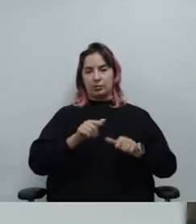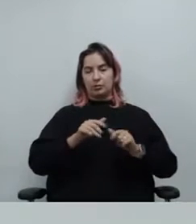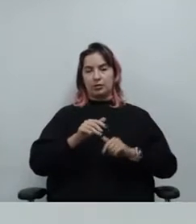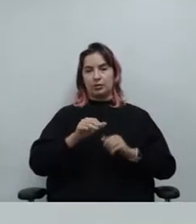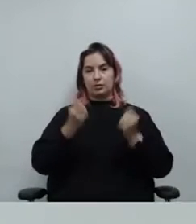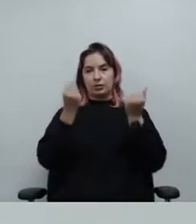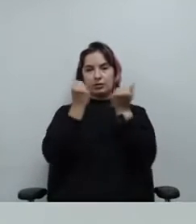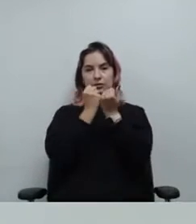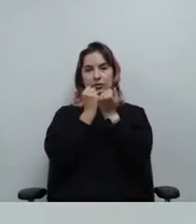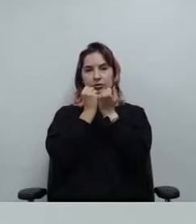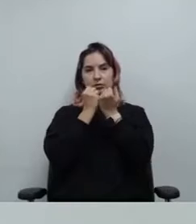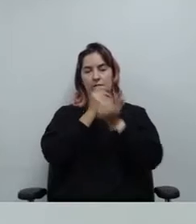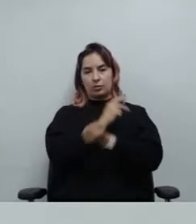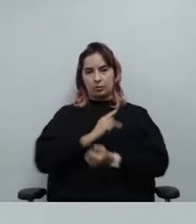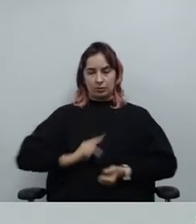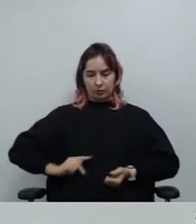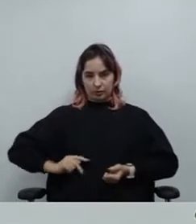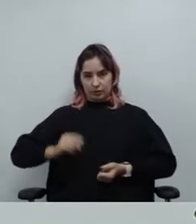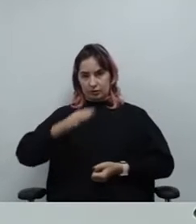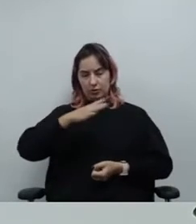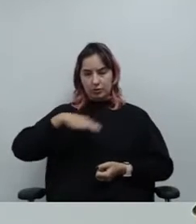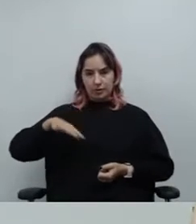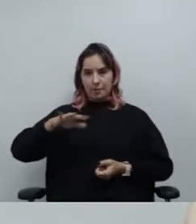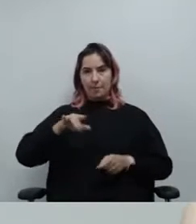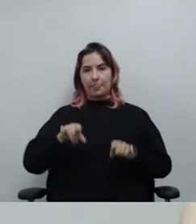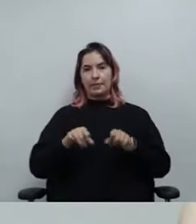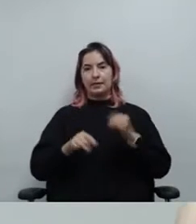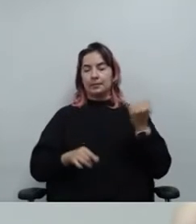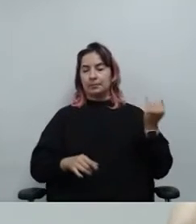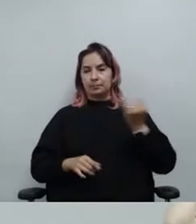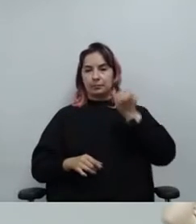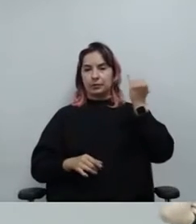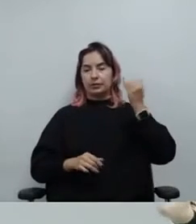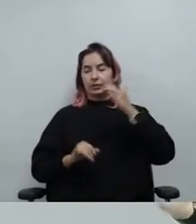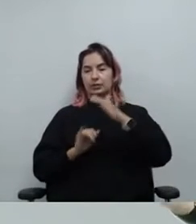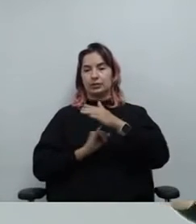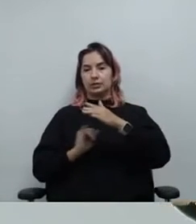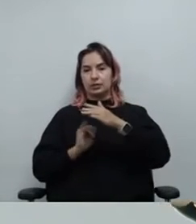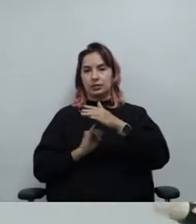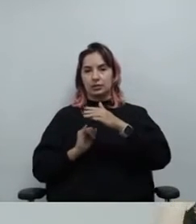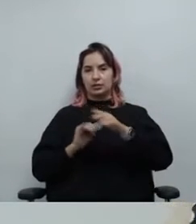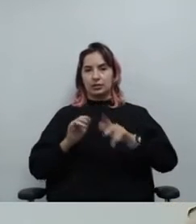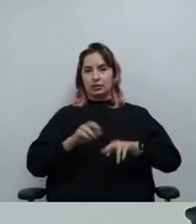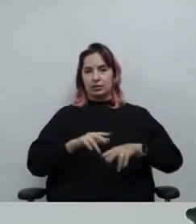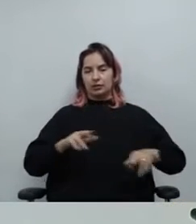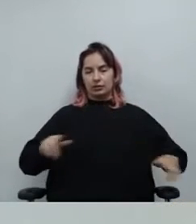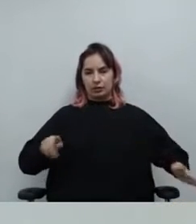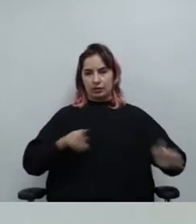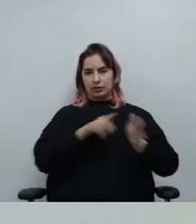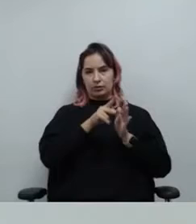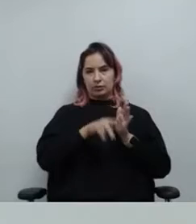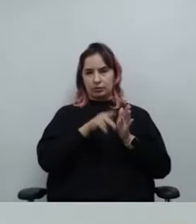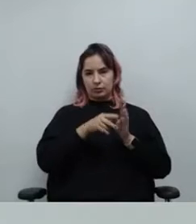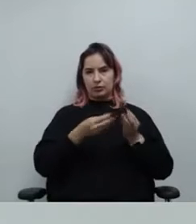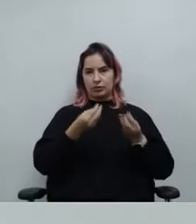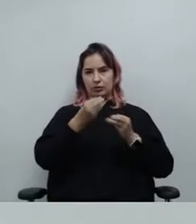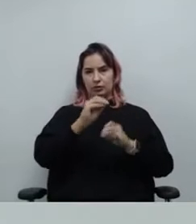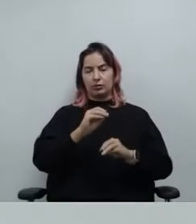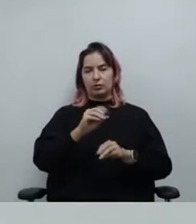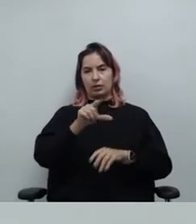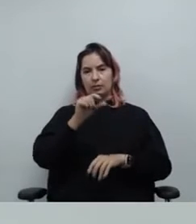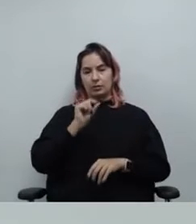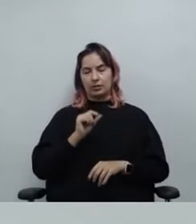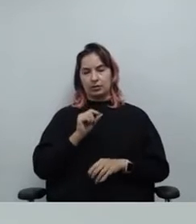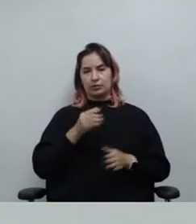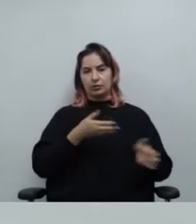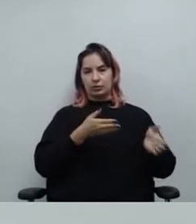para o biênio 2024-26. Foi um importante momento para a instituição, onde vários projetos foram colocados para a escolha do caminho institucional a